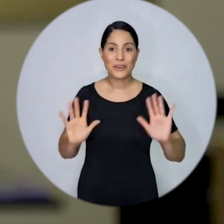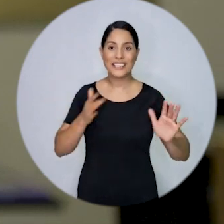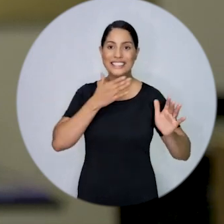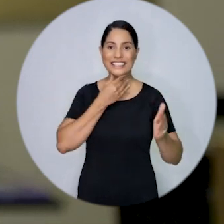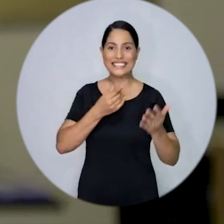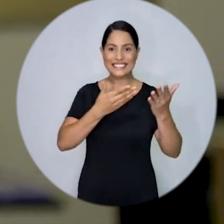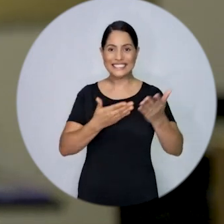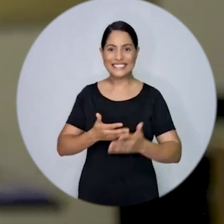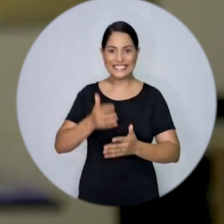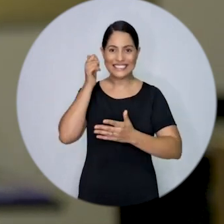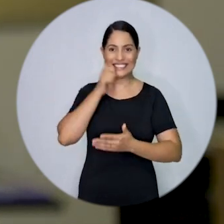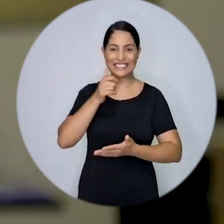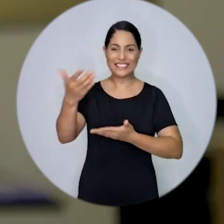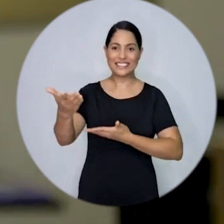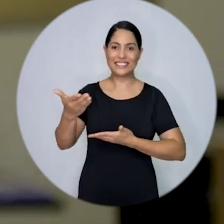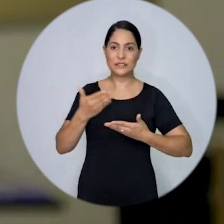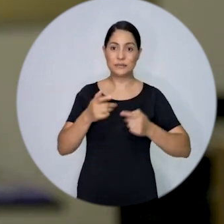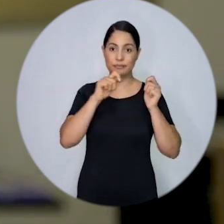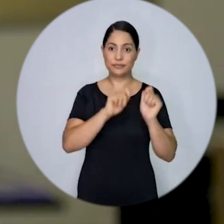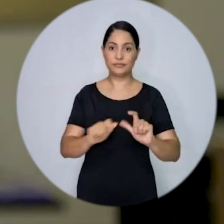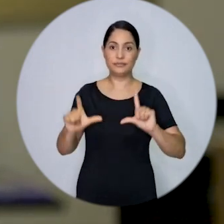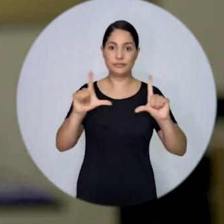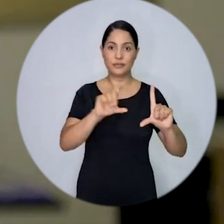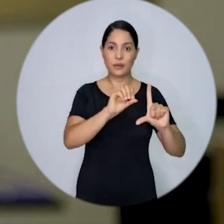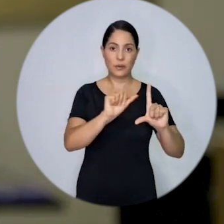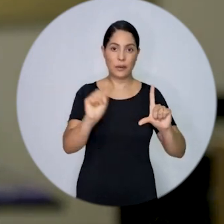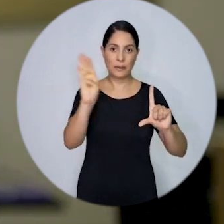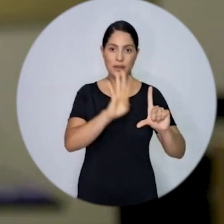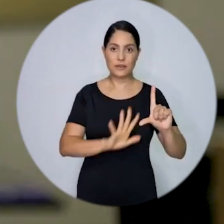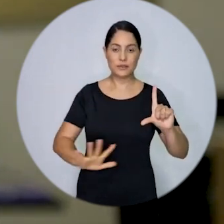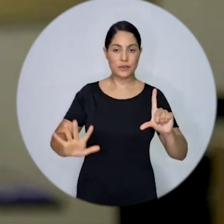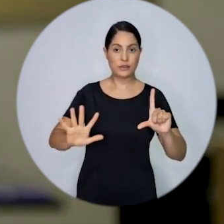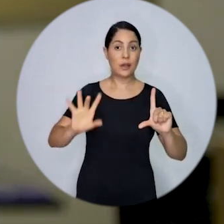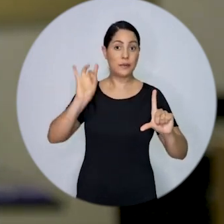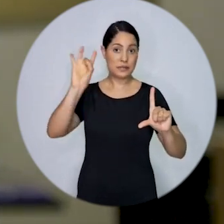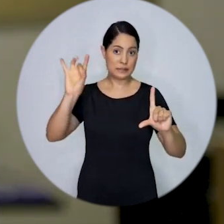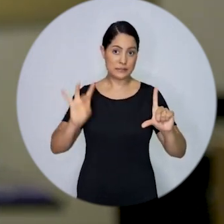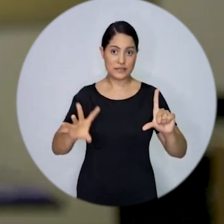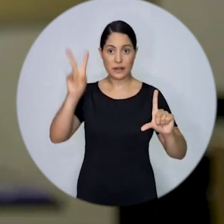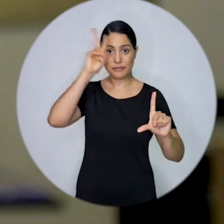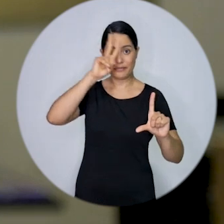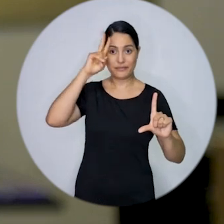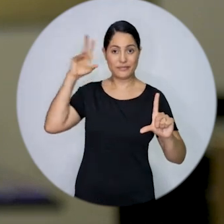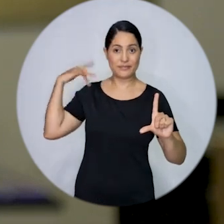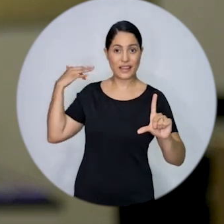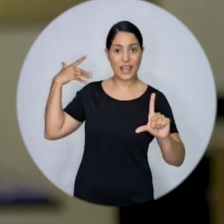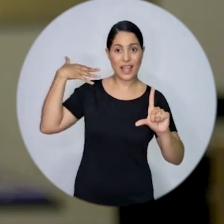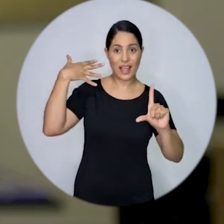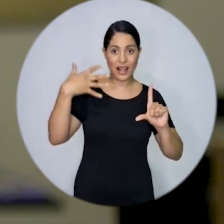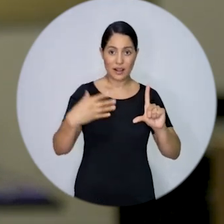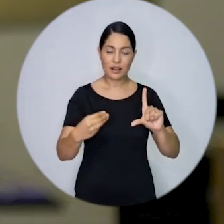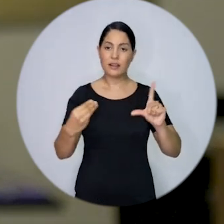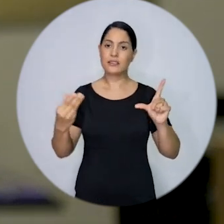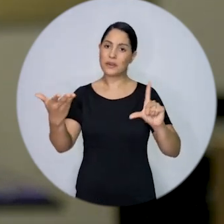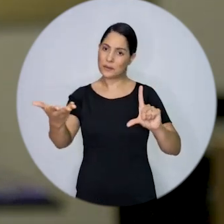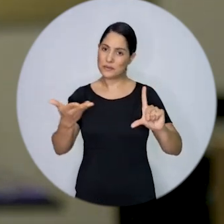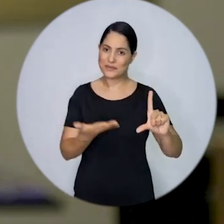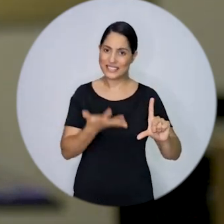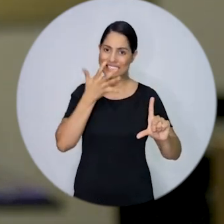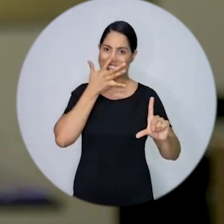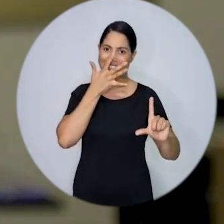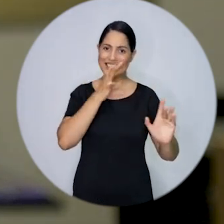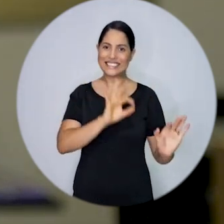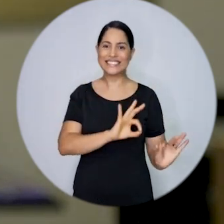Olá, seja bem-vindo, seja bem-vinda. Esse é o programa OAB Nacional Especial Retrospectiva. Você, claro, é o nosso convidado. Então fique